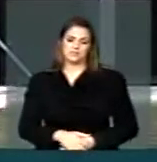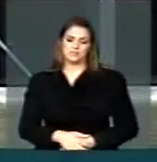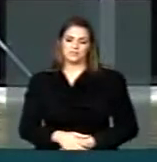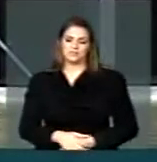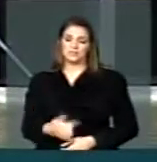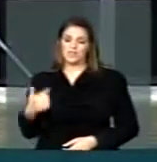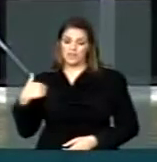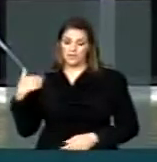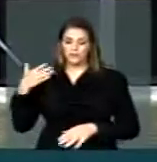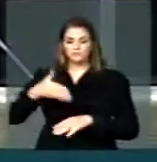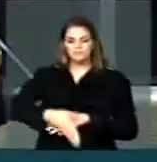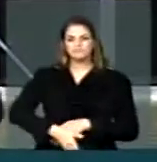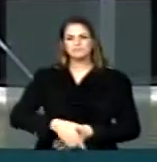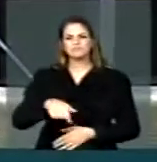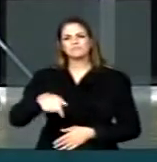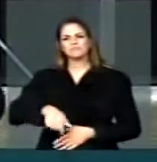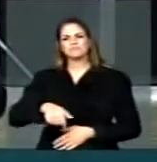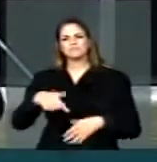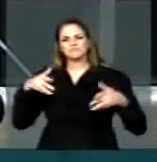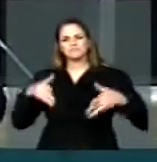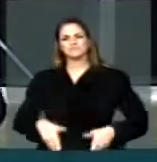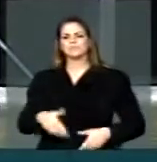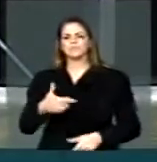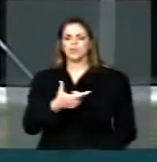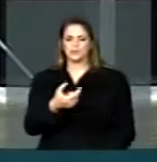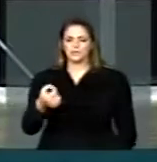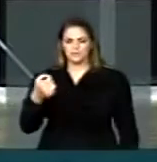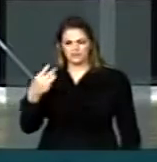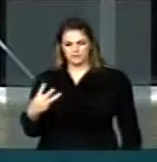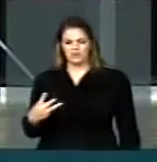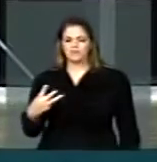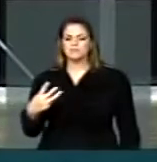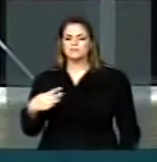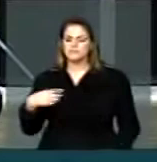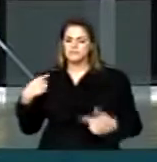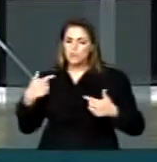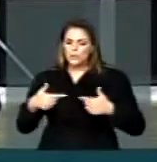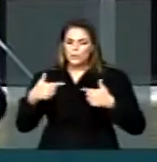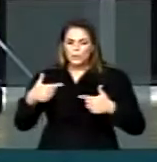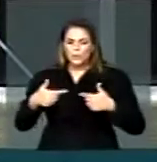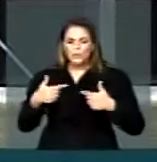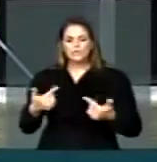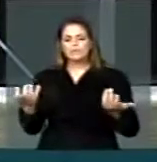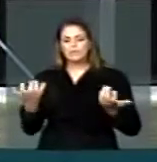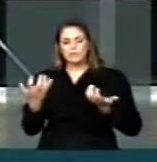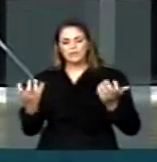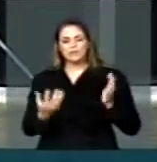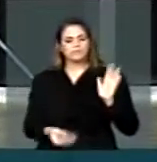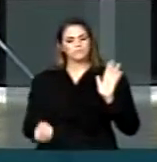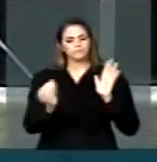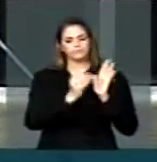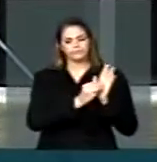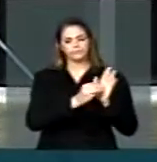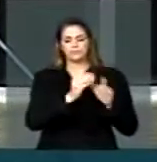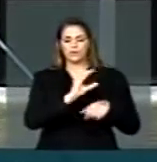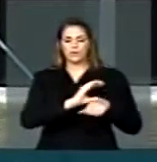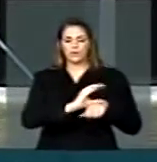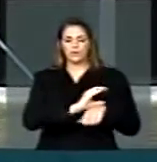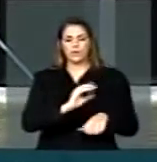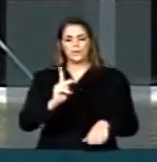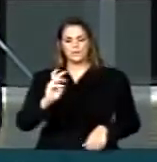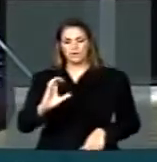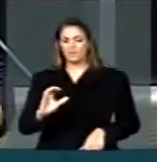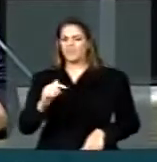em 2003, nós edificamos uma luta para colocar na Constituição, eu não sou muito a favor de